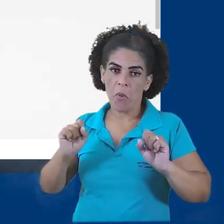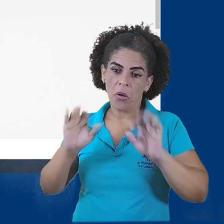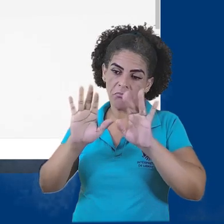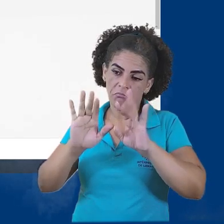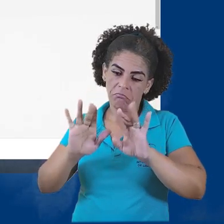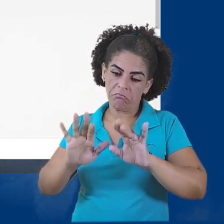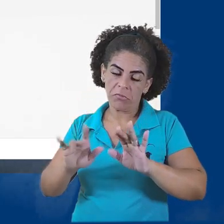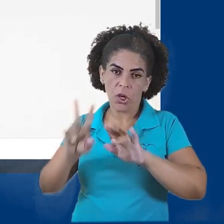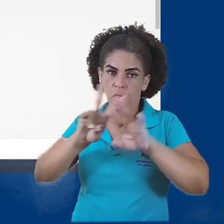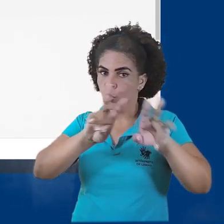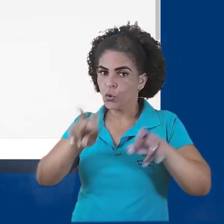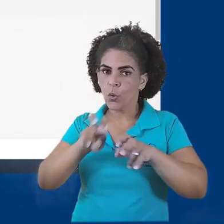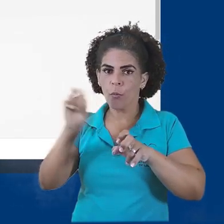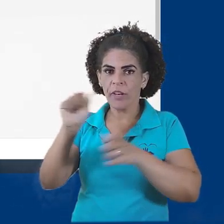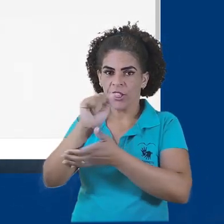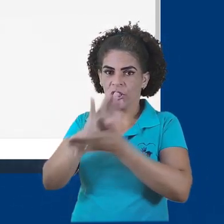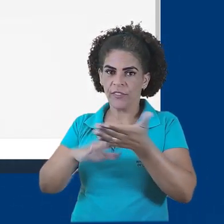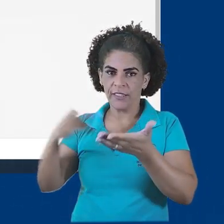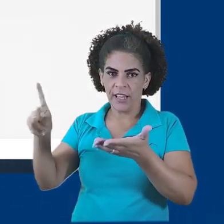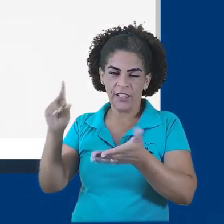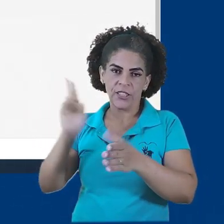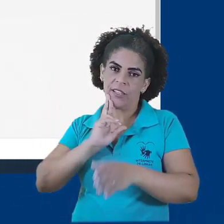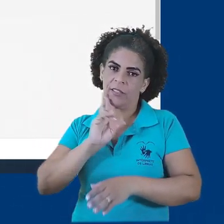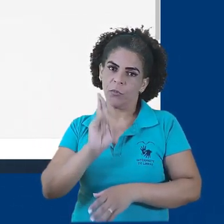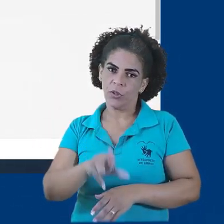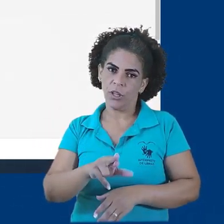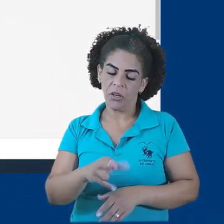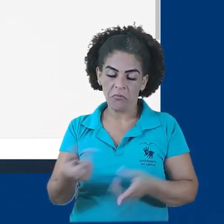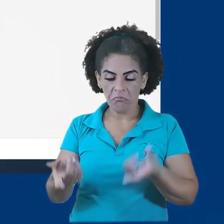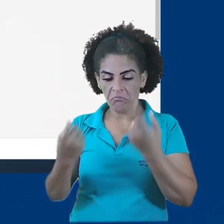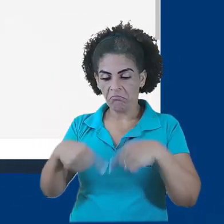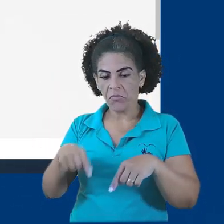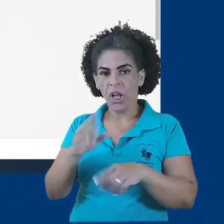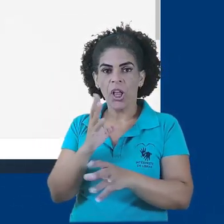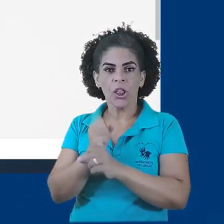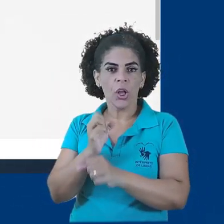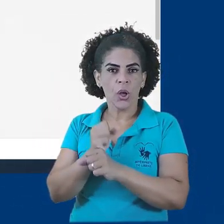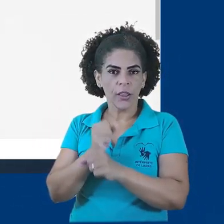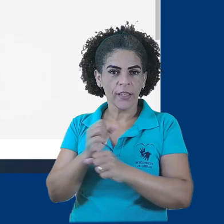Onde eu posso colocar comentários internos sobre este veio